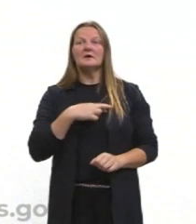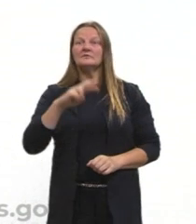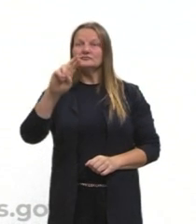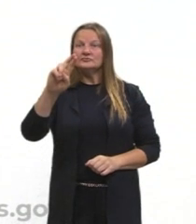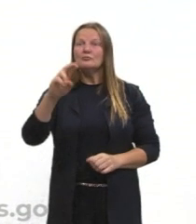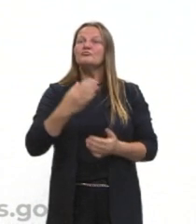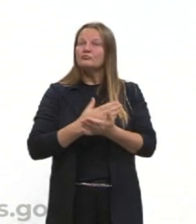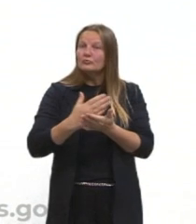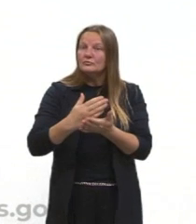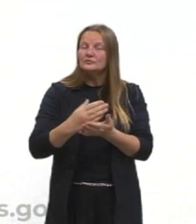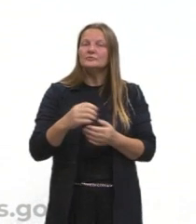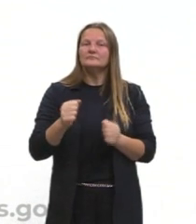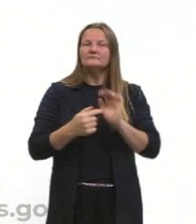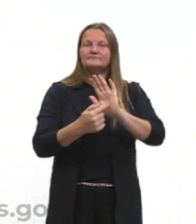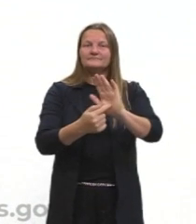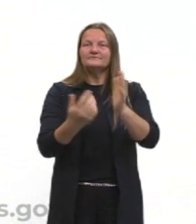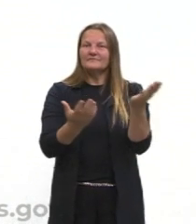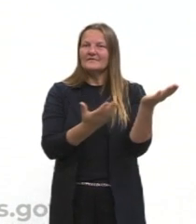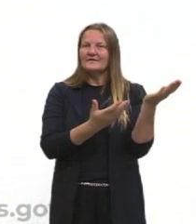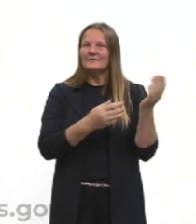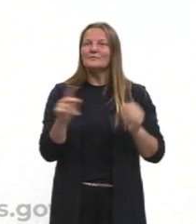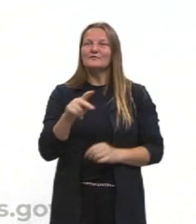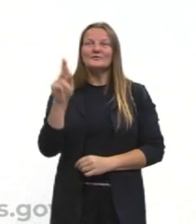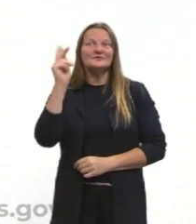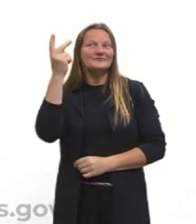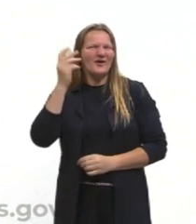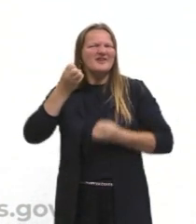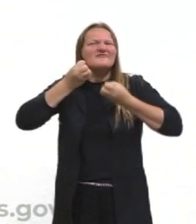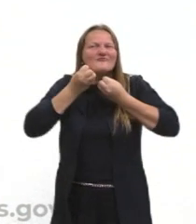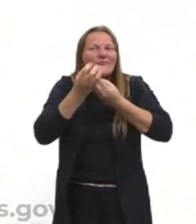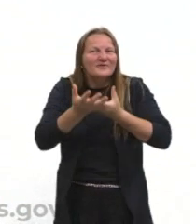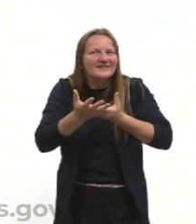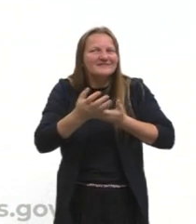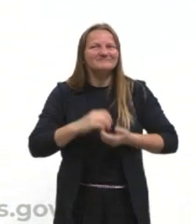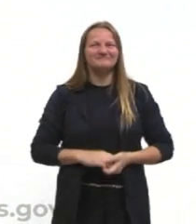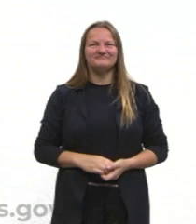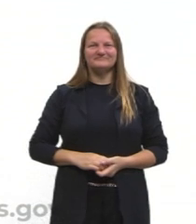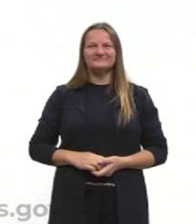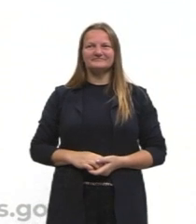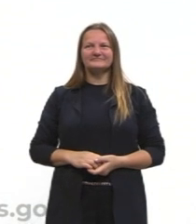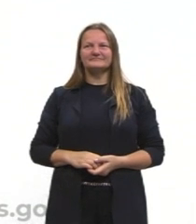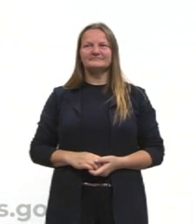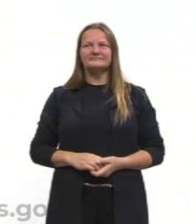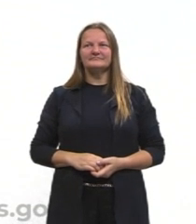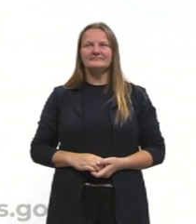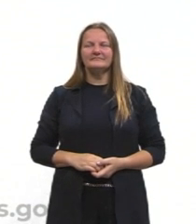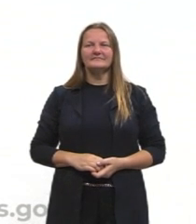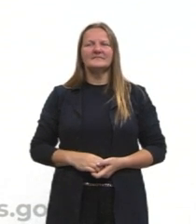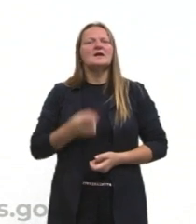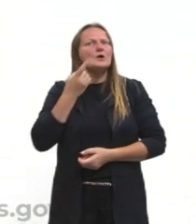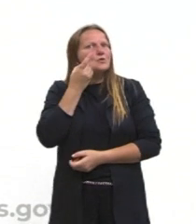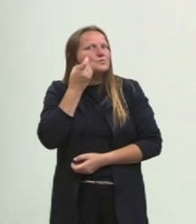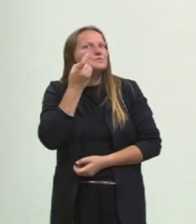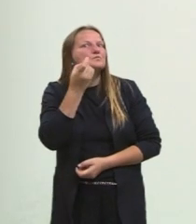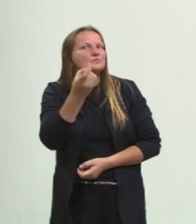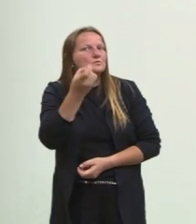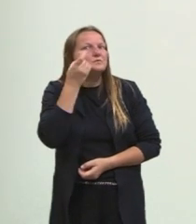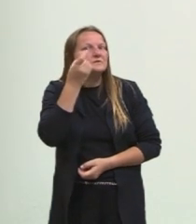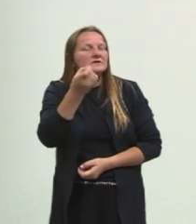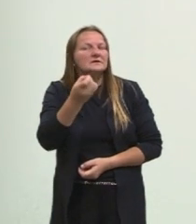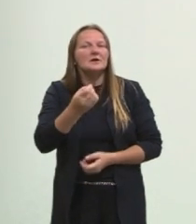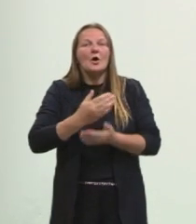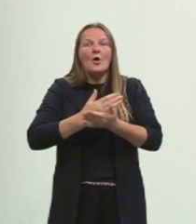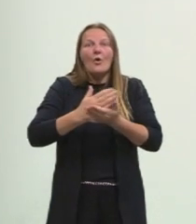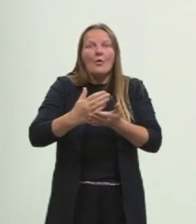vou passar para ti fazer esse Resgate histórico para nós pode ser claro É bem interessante a origem